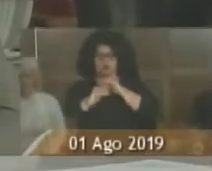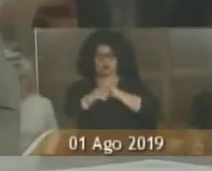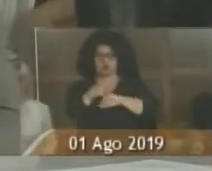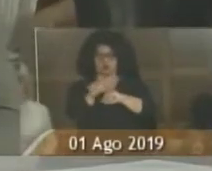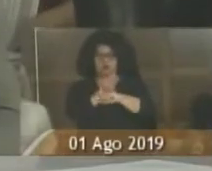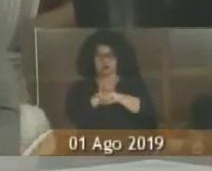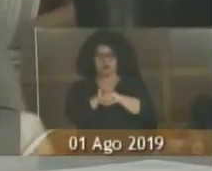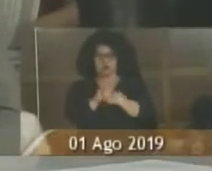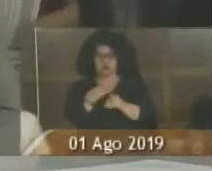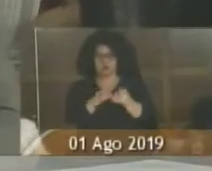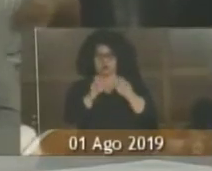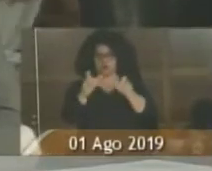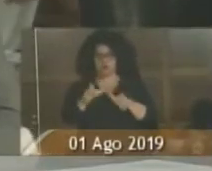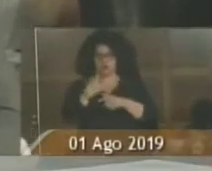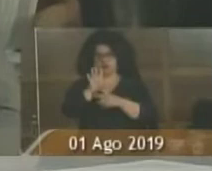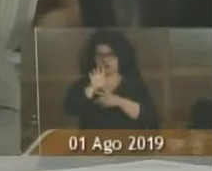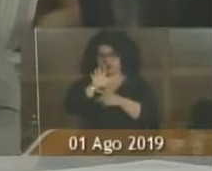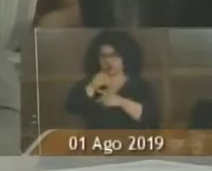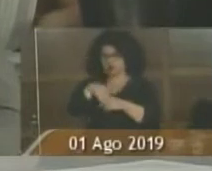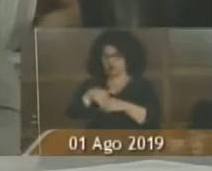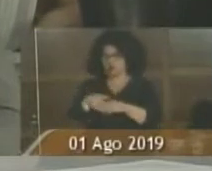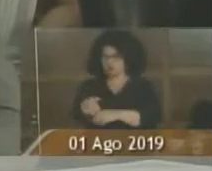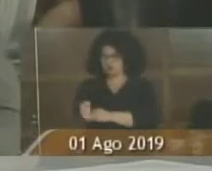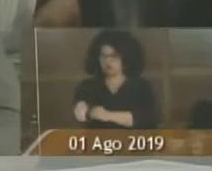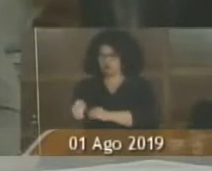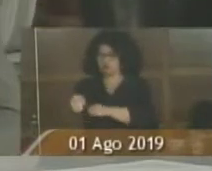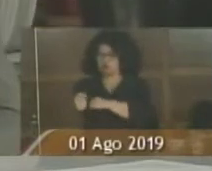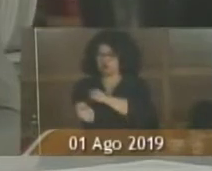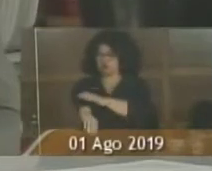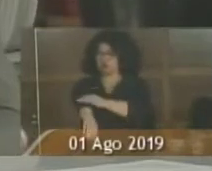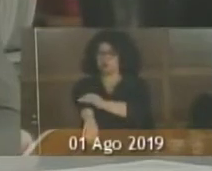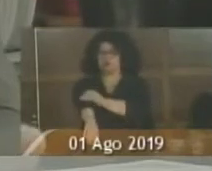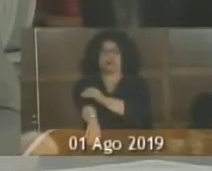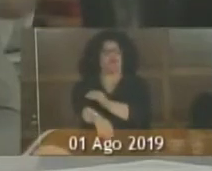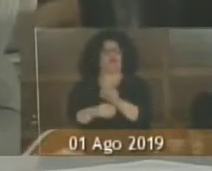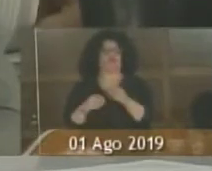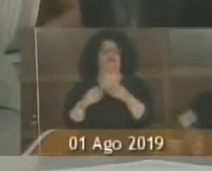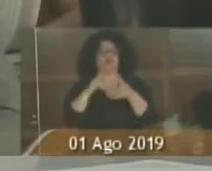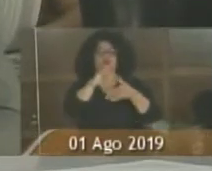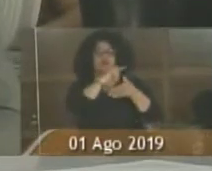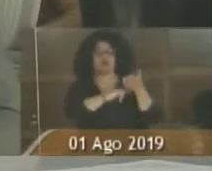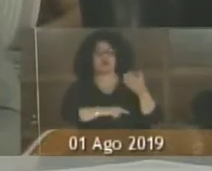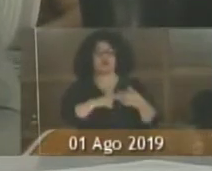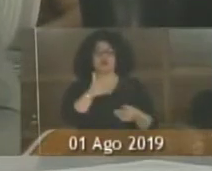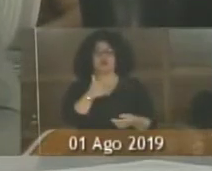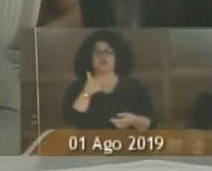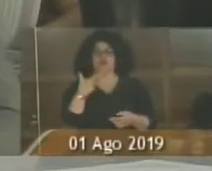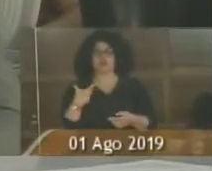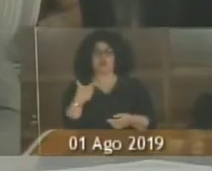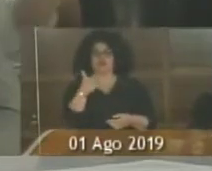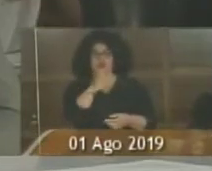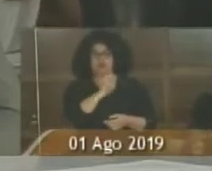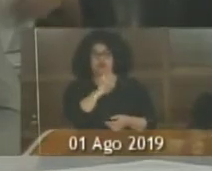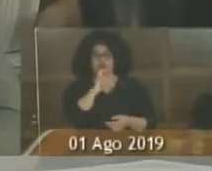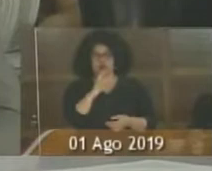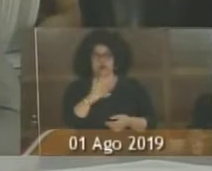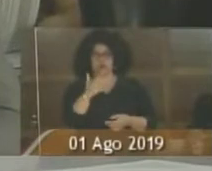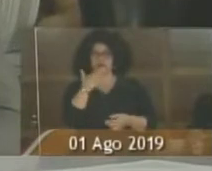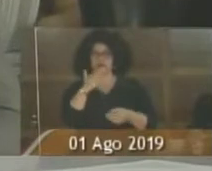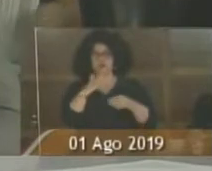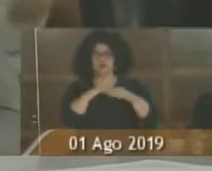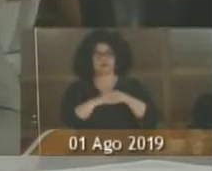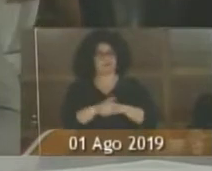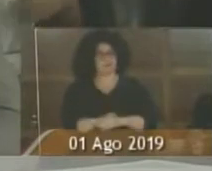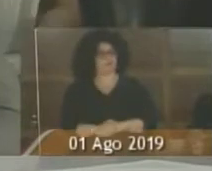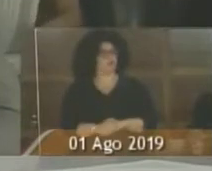rua São Mateus, bairro Parque Belém. Indicação 2252, indicando ao prefeito a construção de muro de contenção ao longo das margens da cachoeira localizada